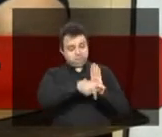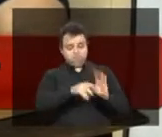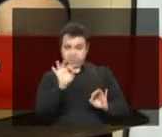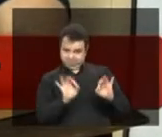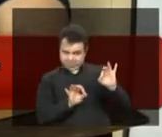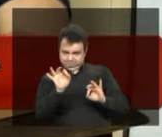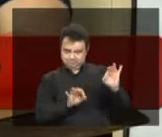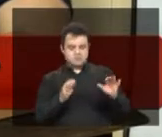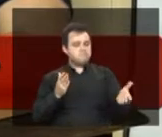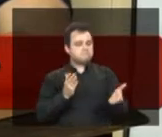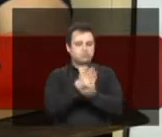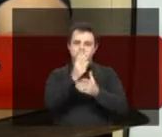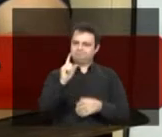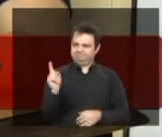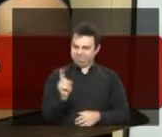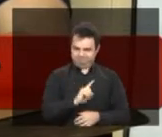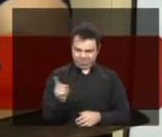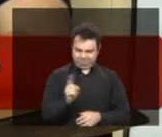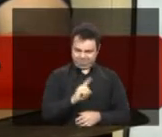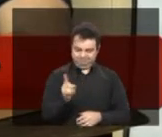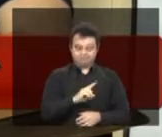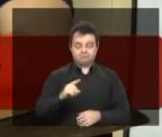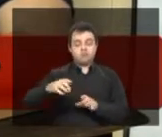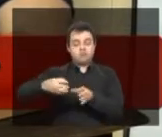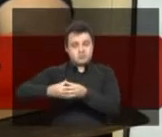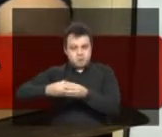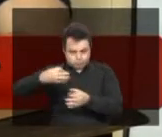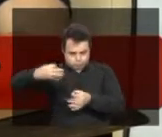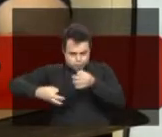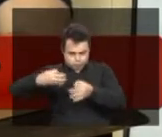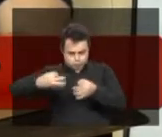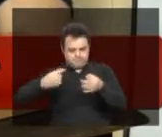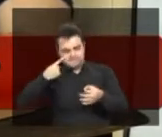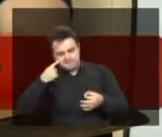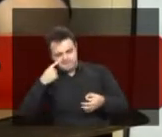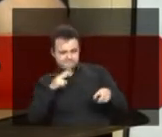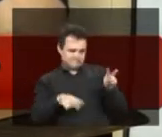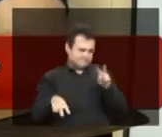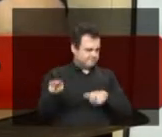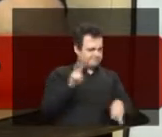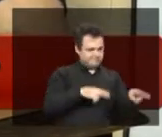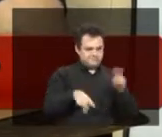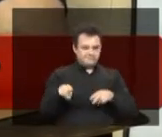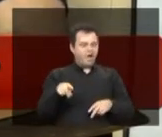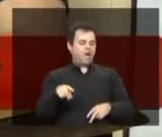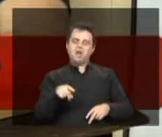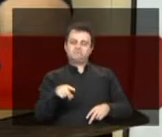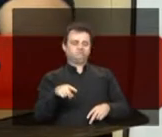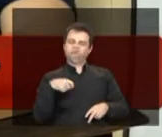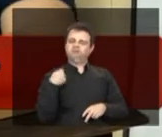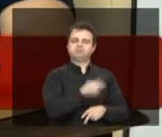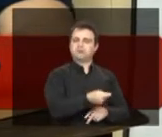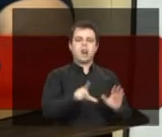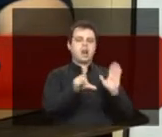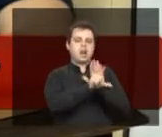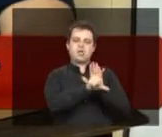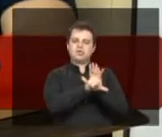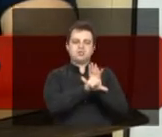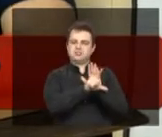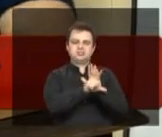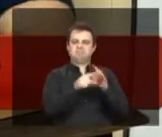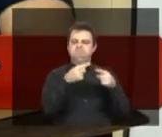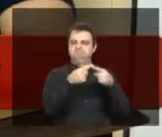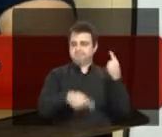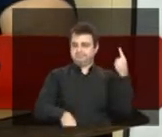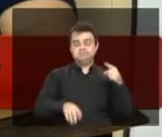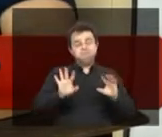foi aprovado, né? Ele passou aí pelo parecer jurídico, né? Entenderam como inconstitucional, mas